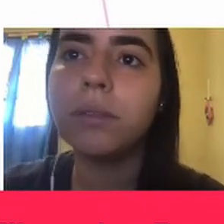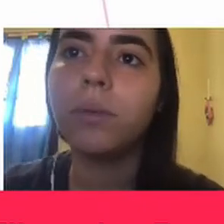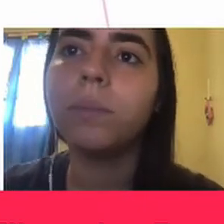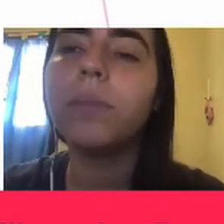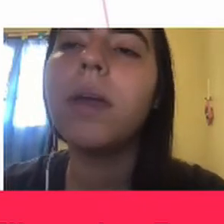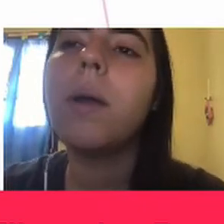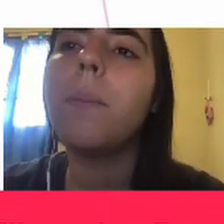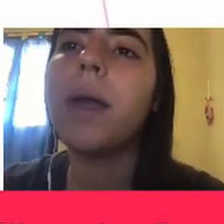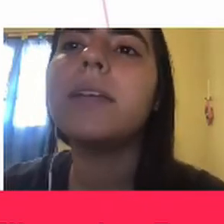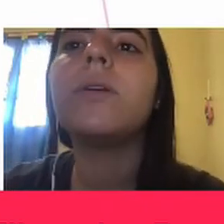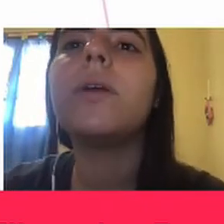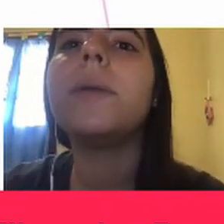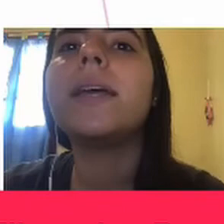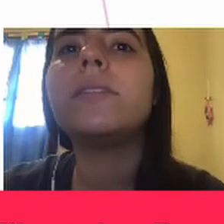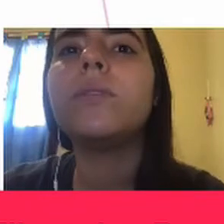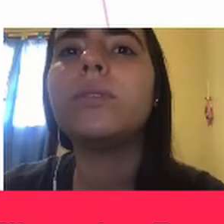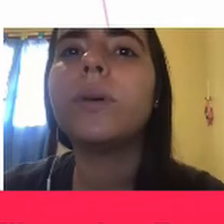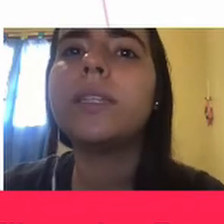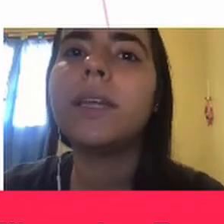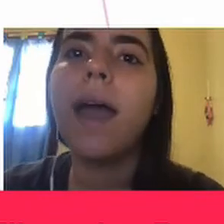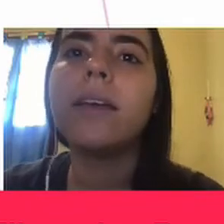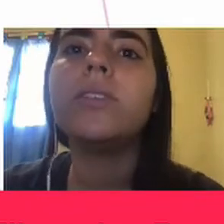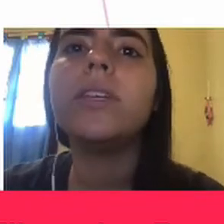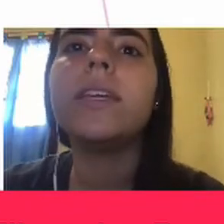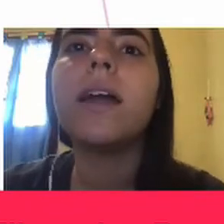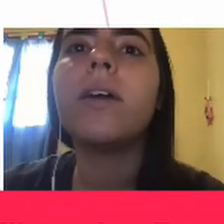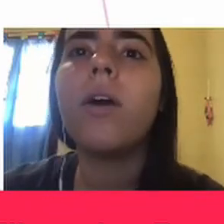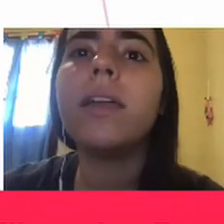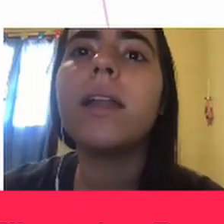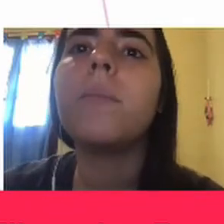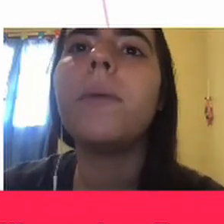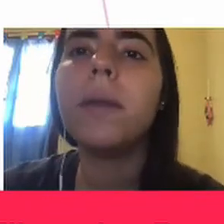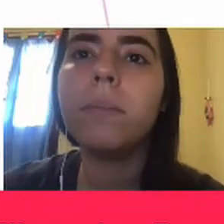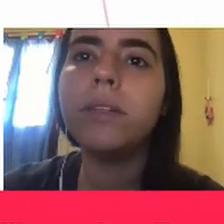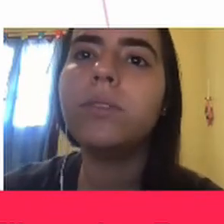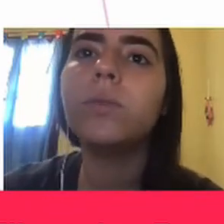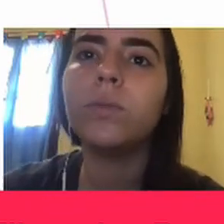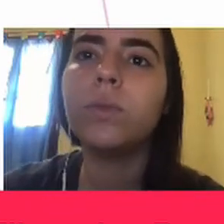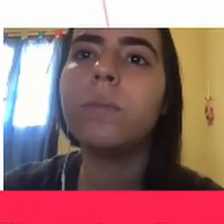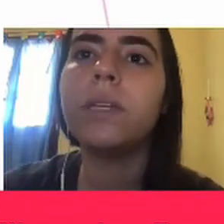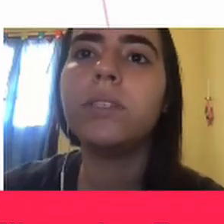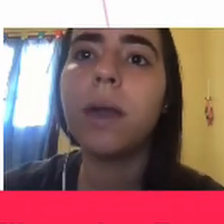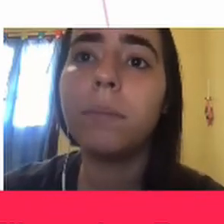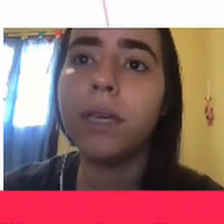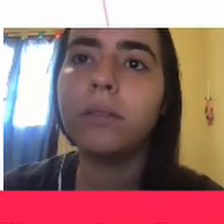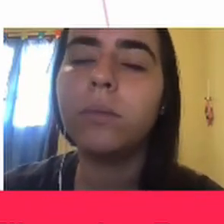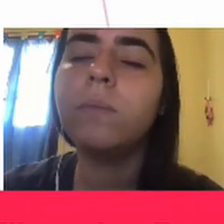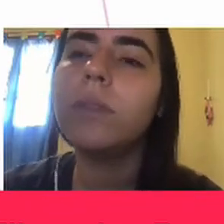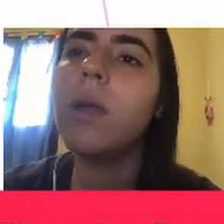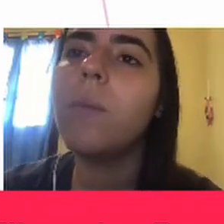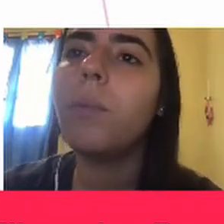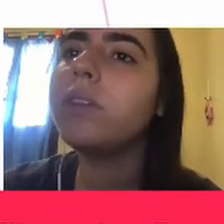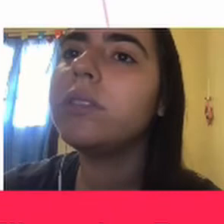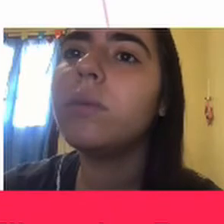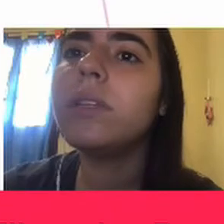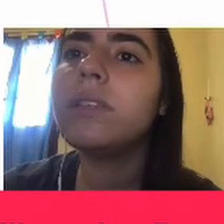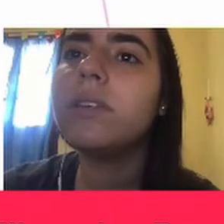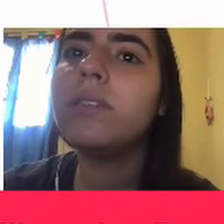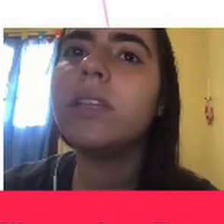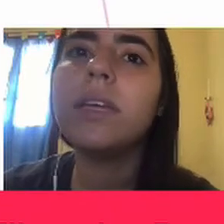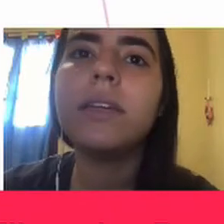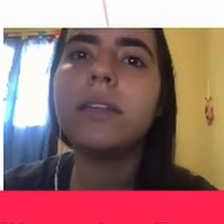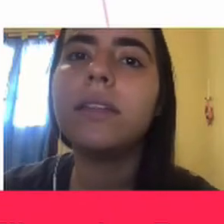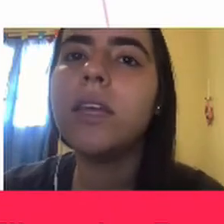tratamento. Mas a OMS voltou atrás e agora ela permite o uso do medicamento, pois não